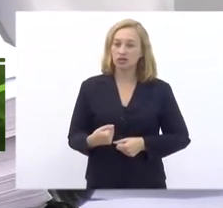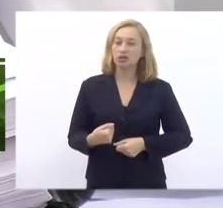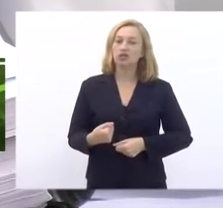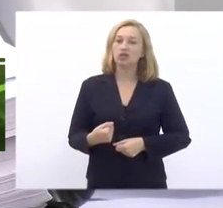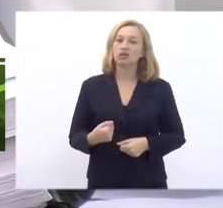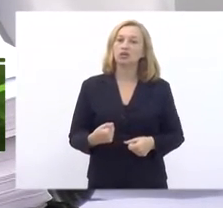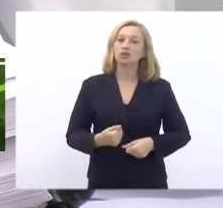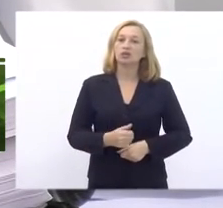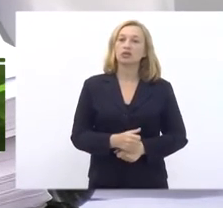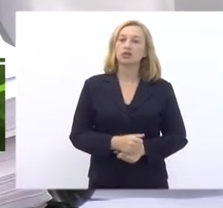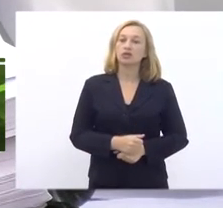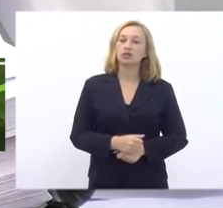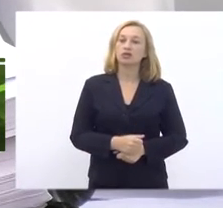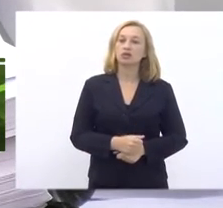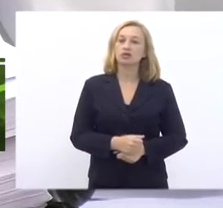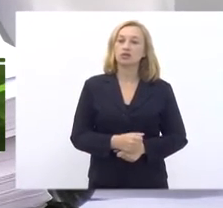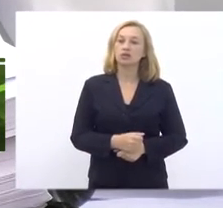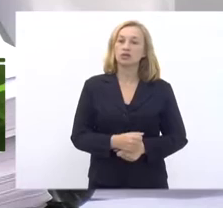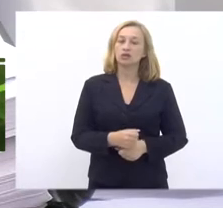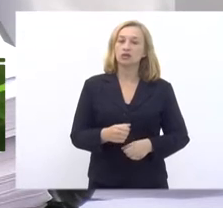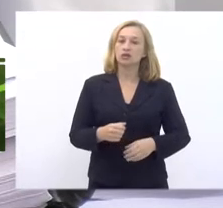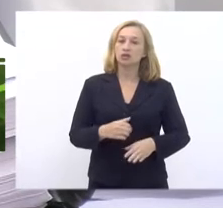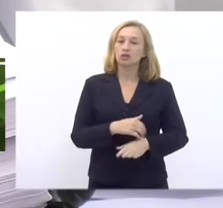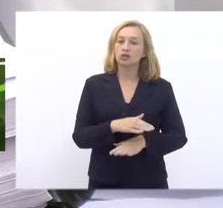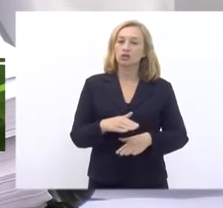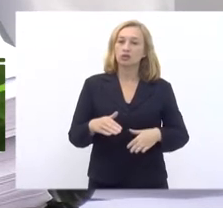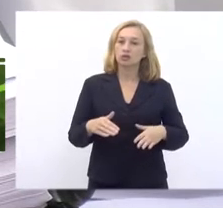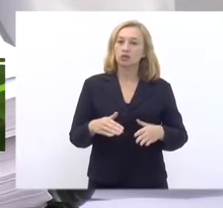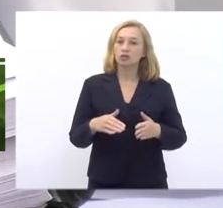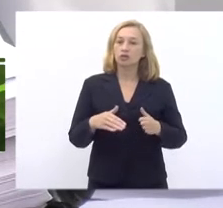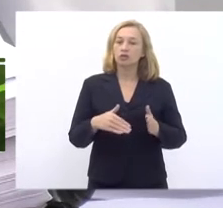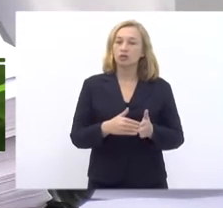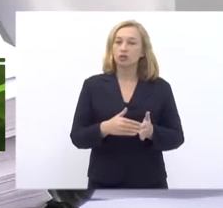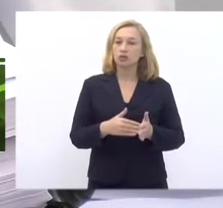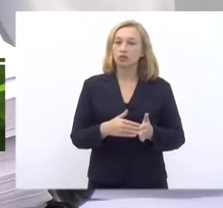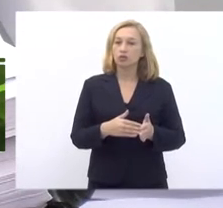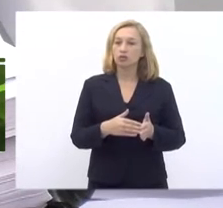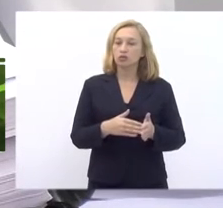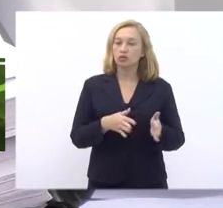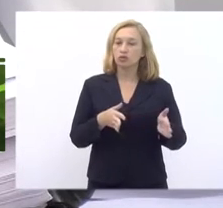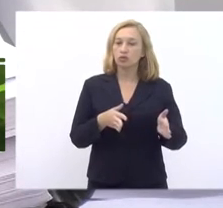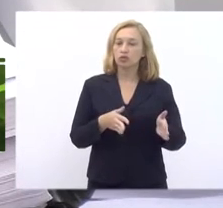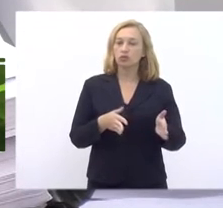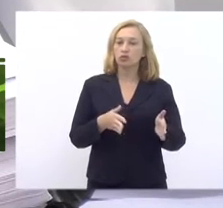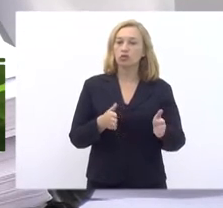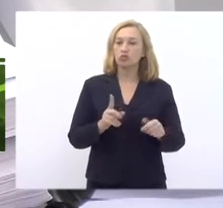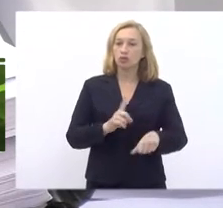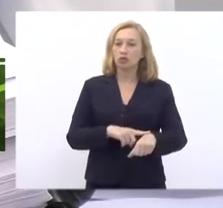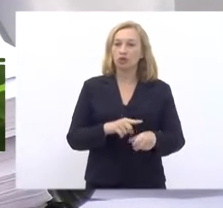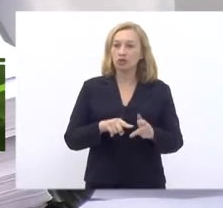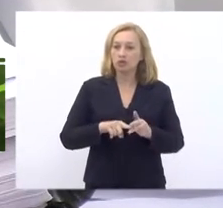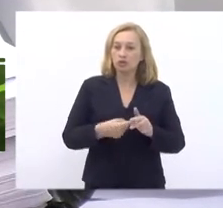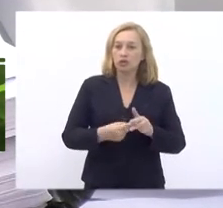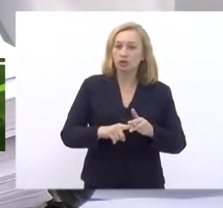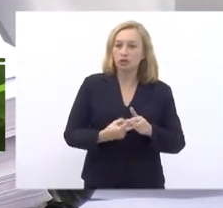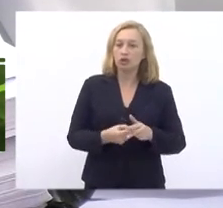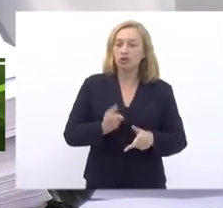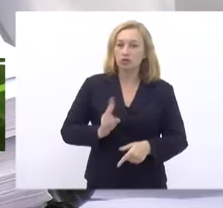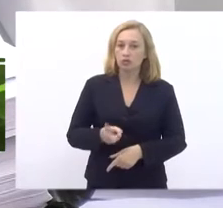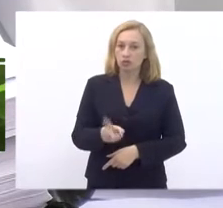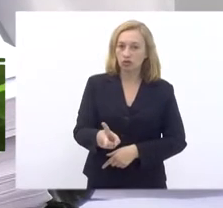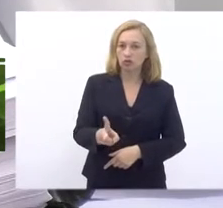segurança, satisfazendo durante toda a vigência da concessão as condições de regularidade,